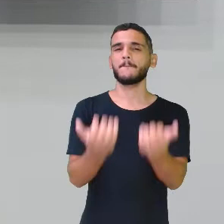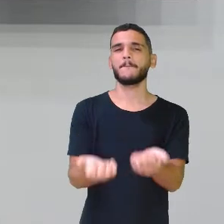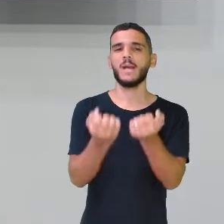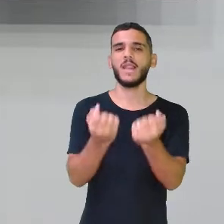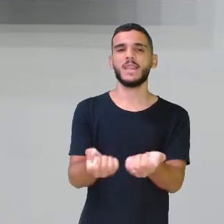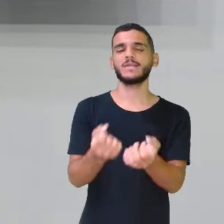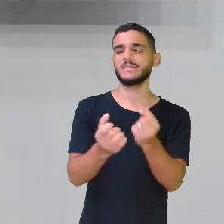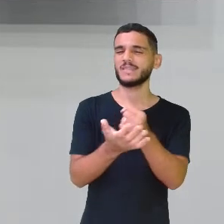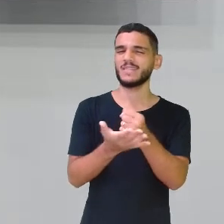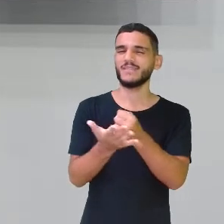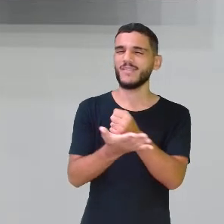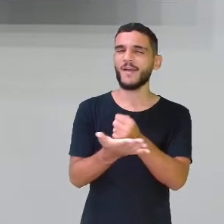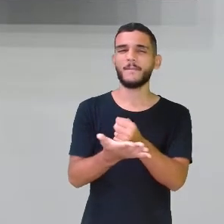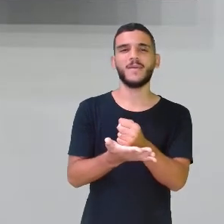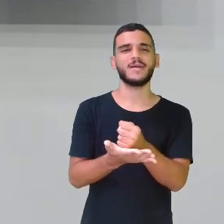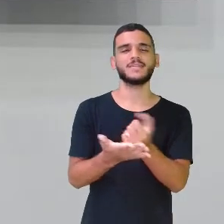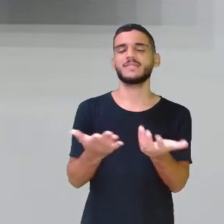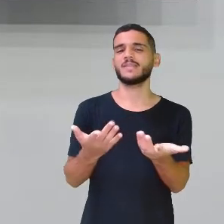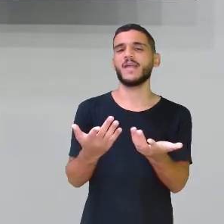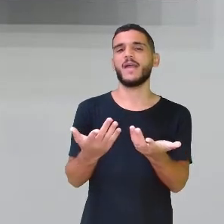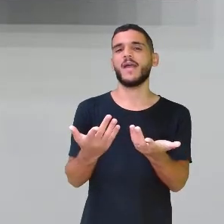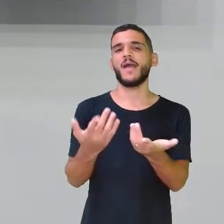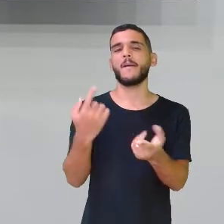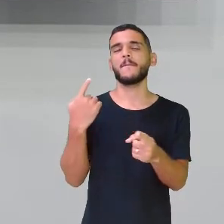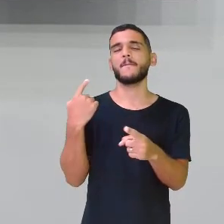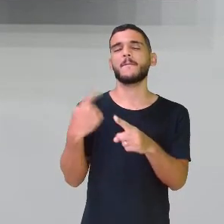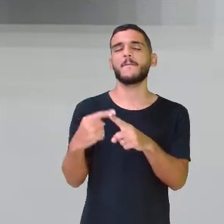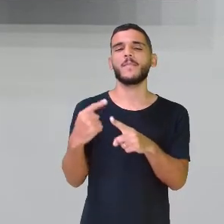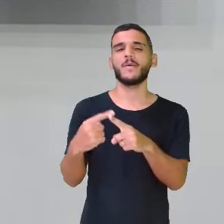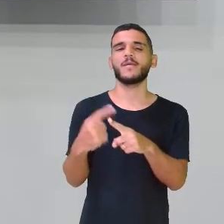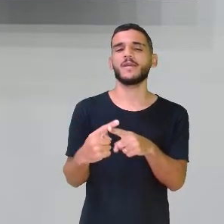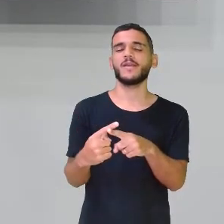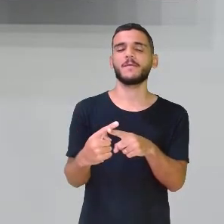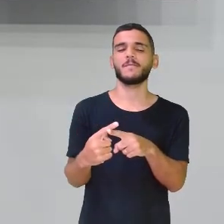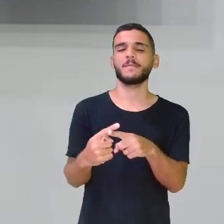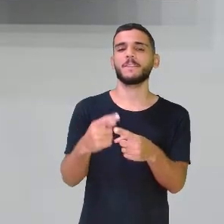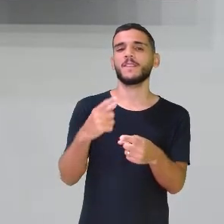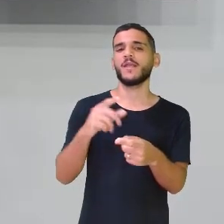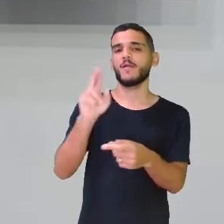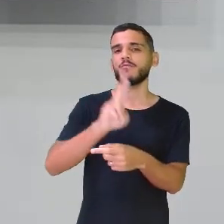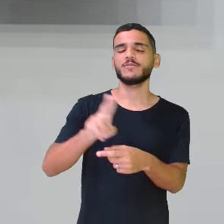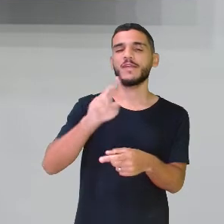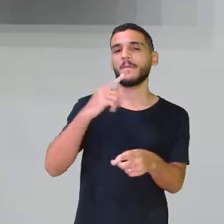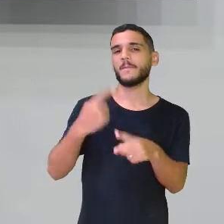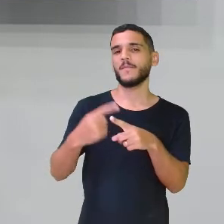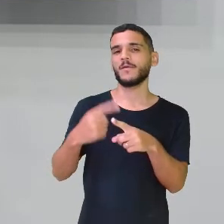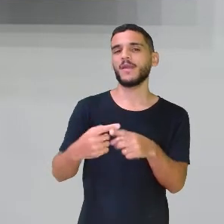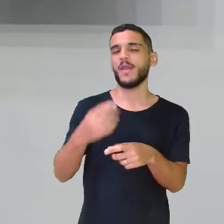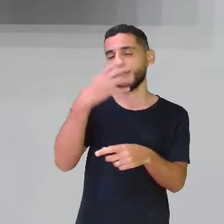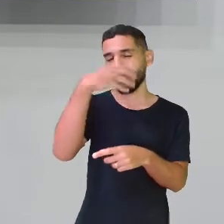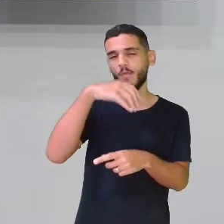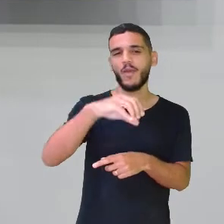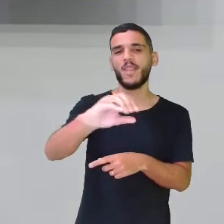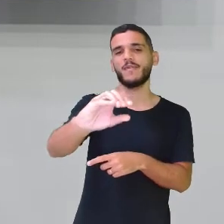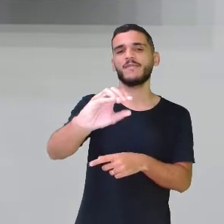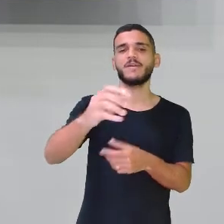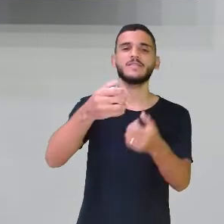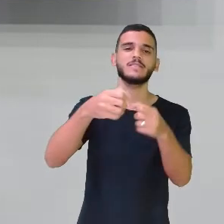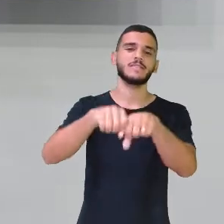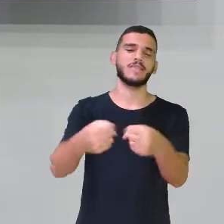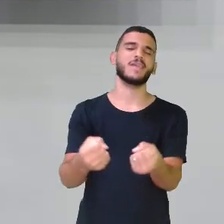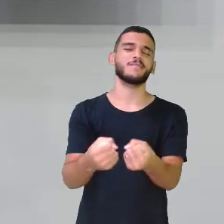como eu não vou pegar um pouquinho de substância do dipirona e colocar numa balança de tonelada. Não vai